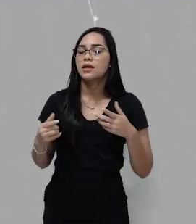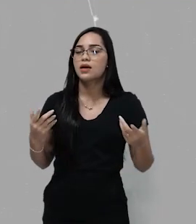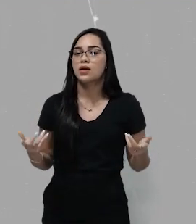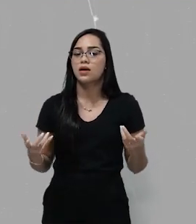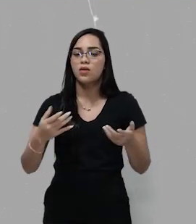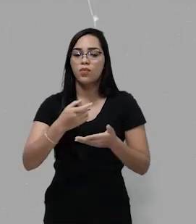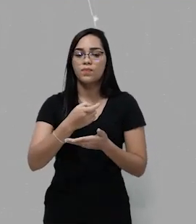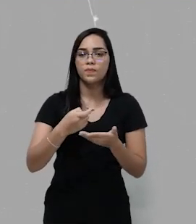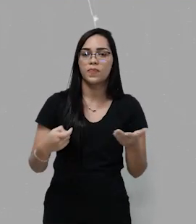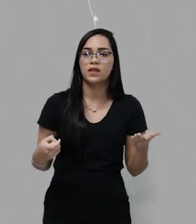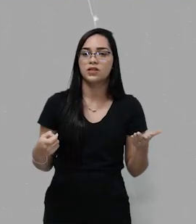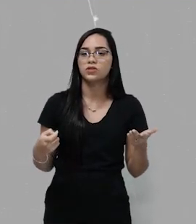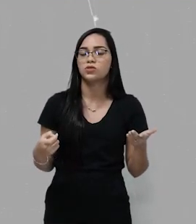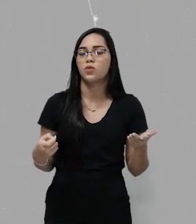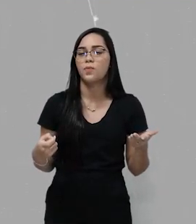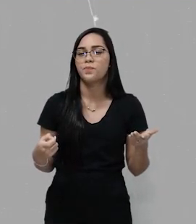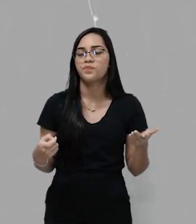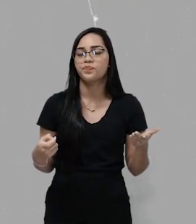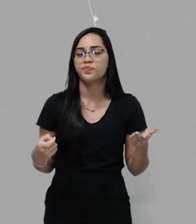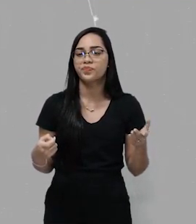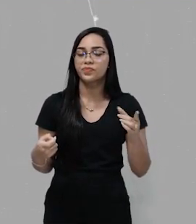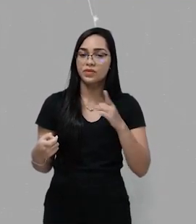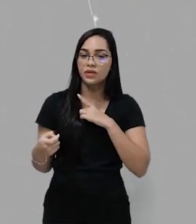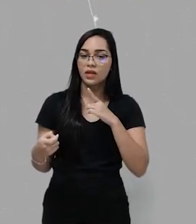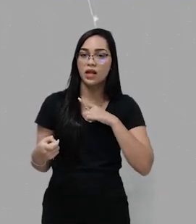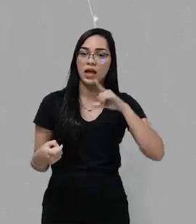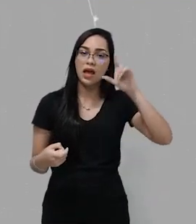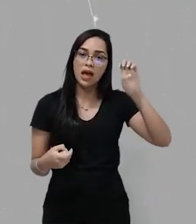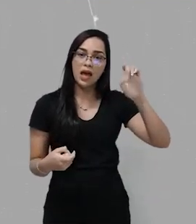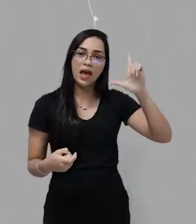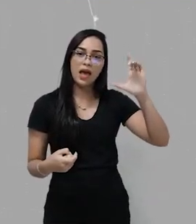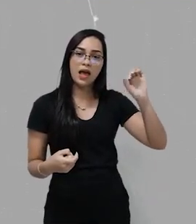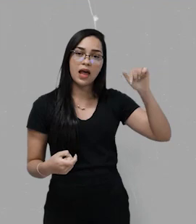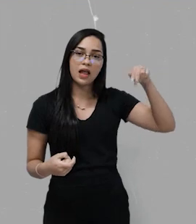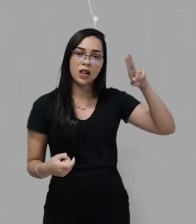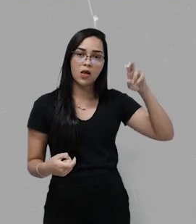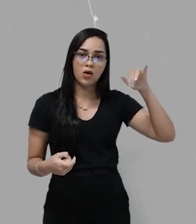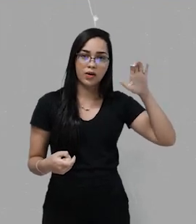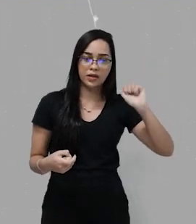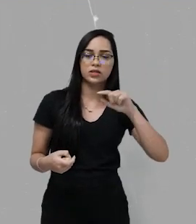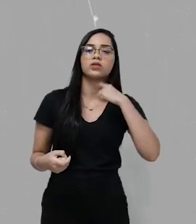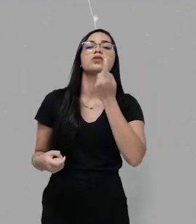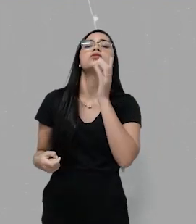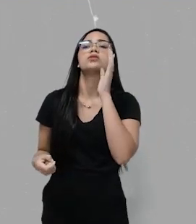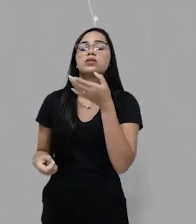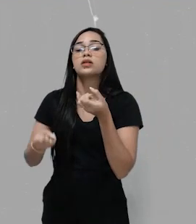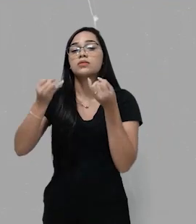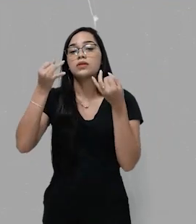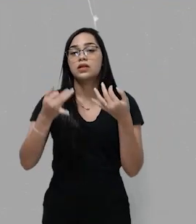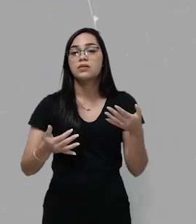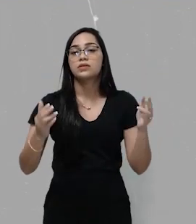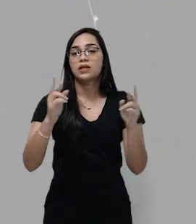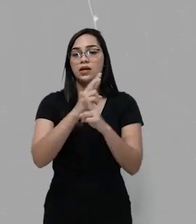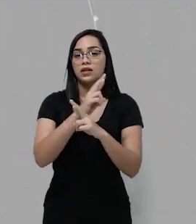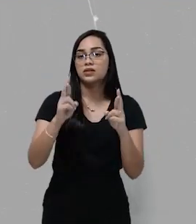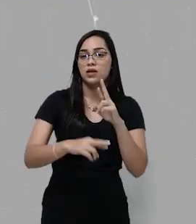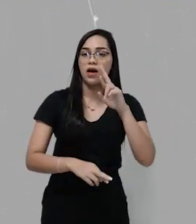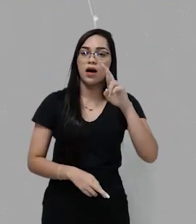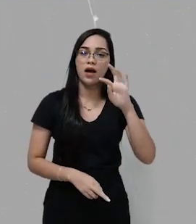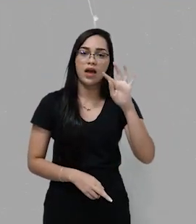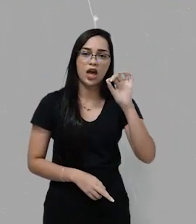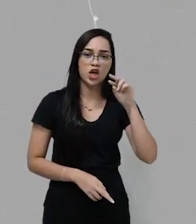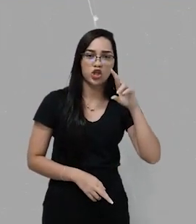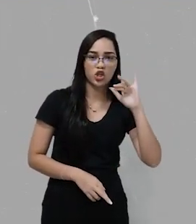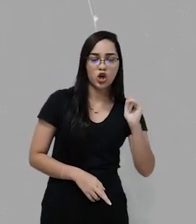É um texto que tem eloquência, nós falamos disso na aula passada, a questão da retórica, a arte de falar